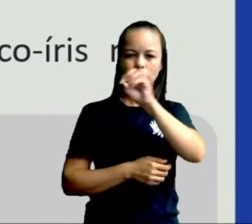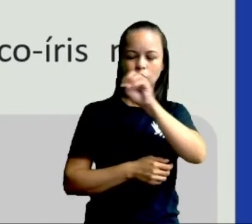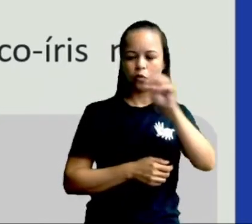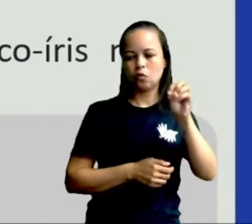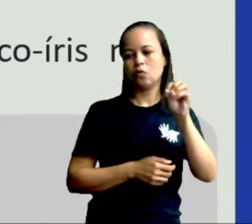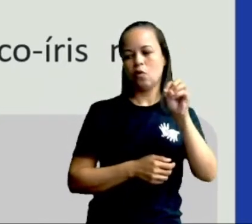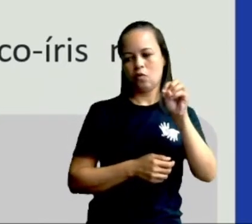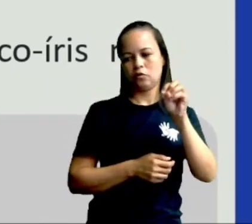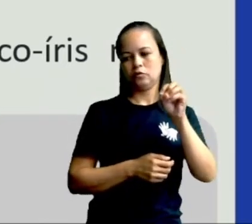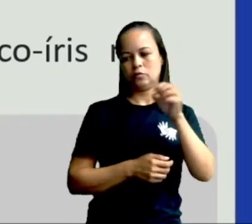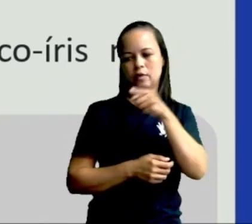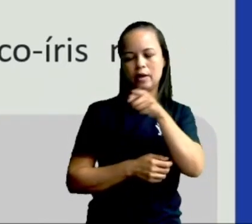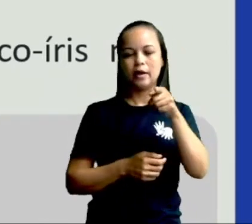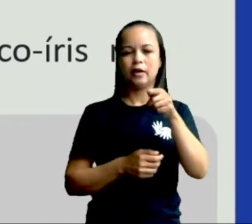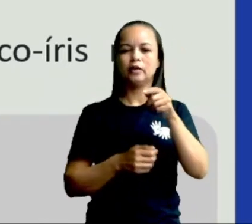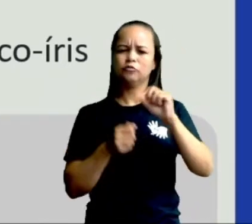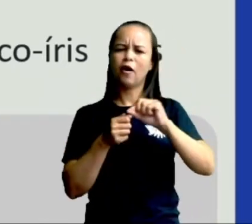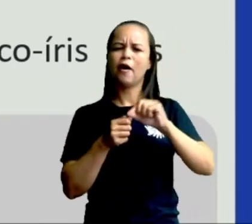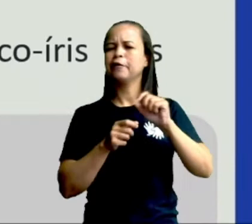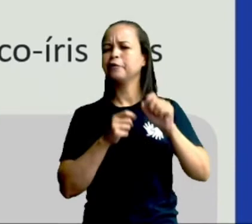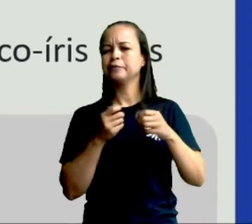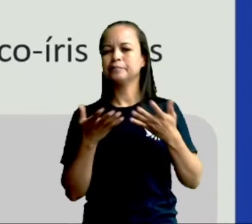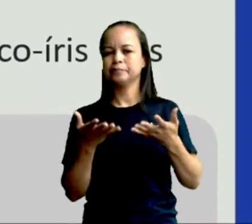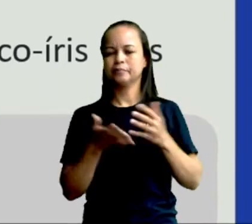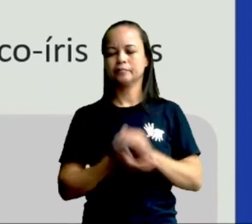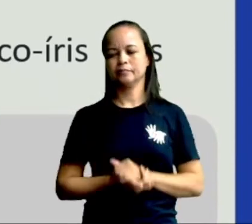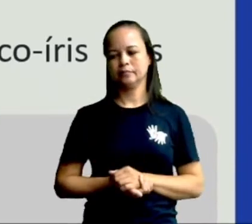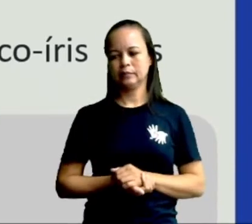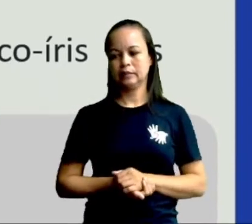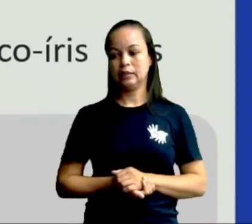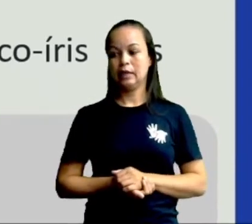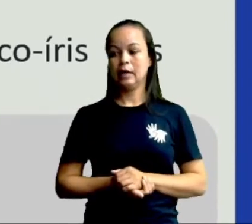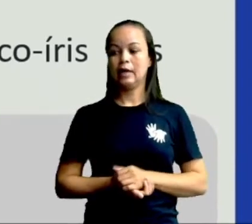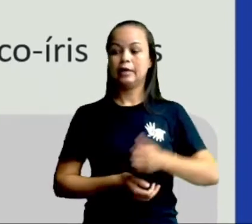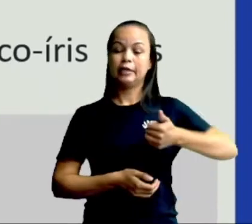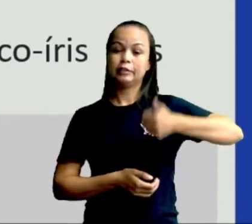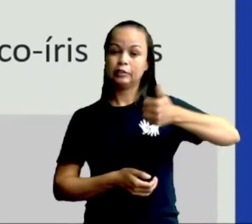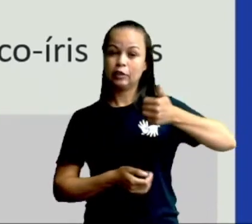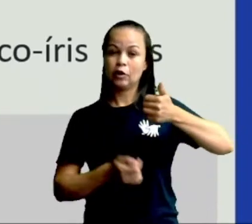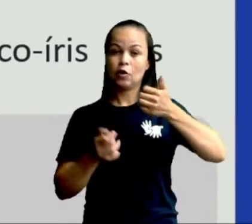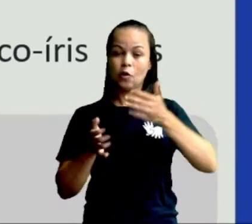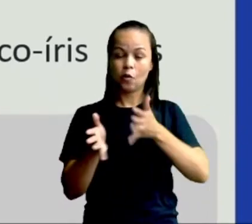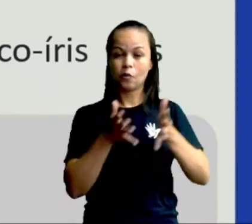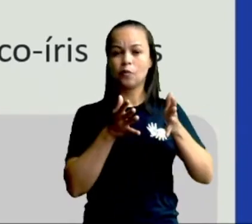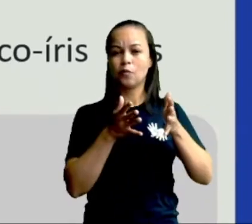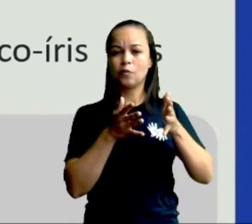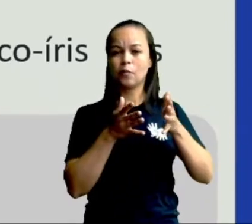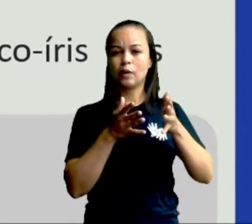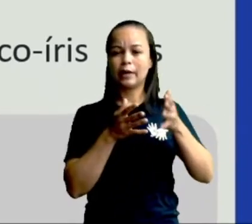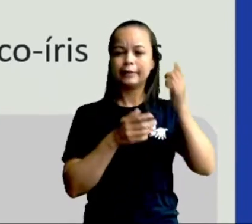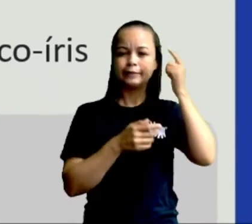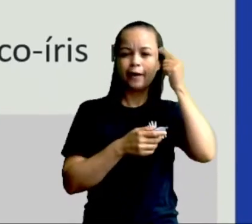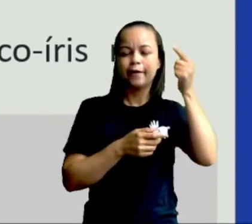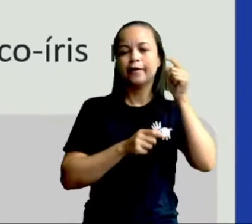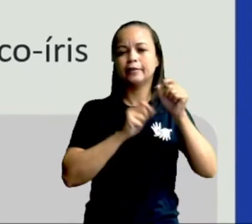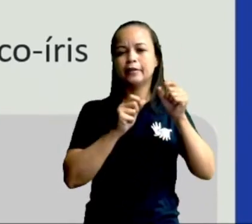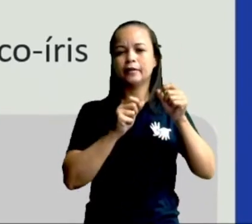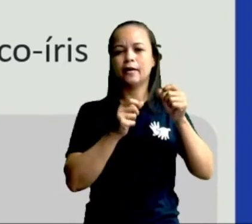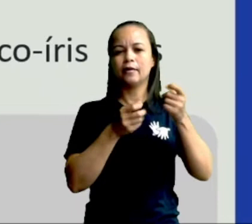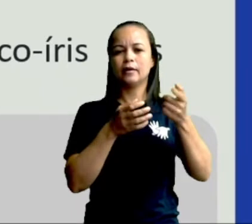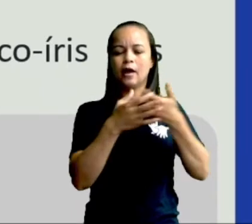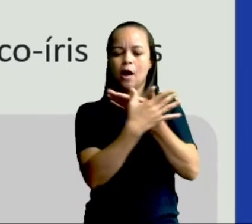mas se você observa no primeiro quadrinho, já dá a ideia o quê? Que alguém colocou uma butterfly, uma borboleta aí, dentro de um